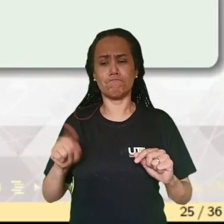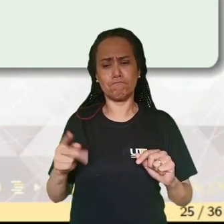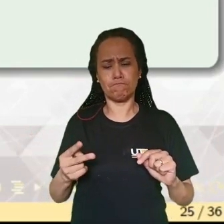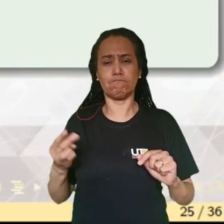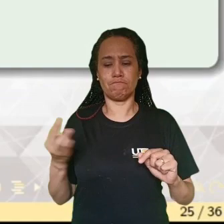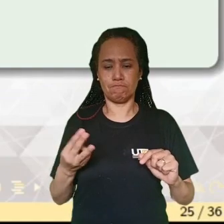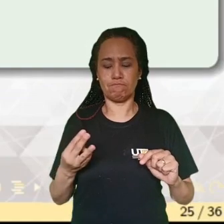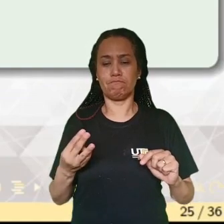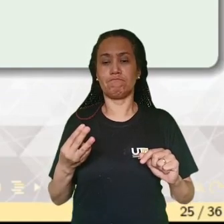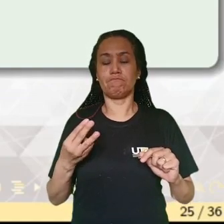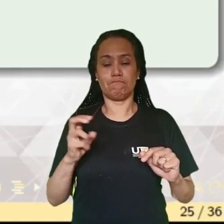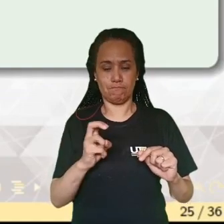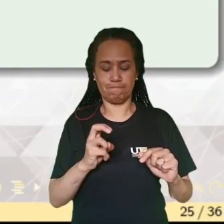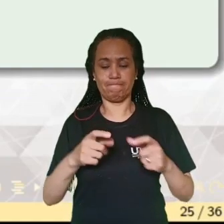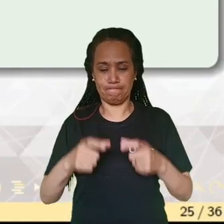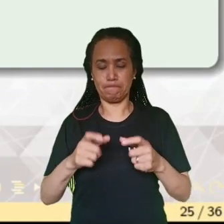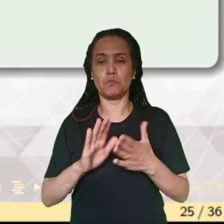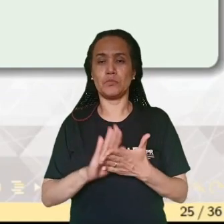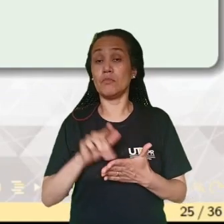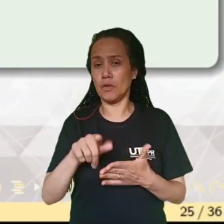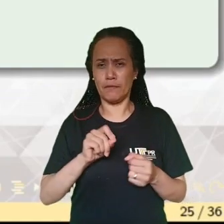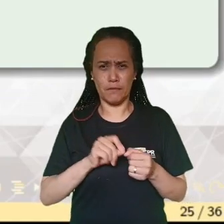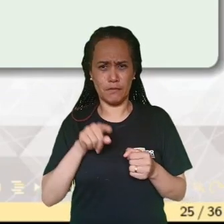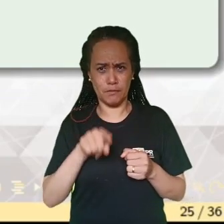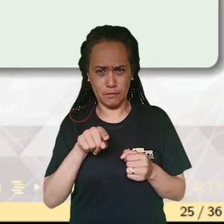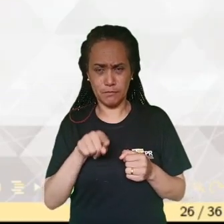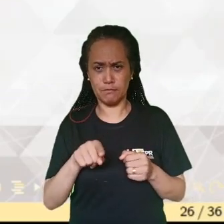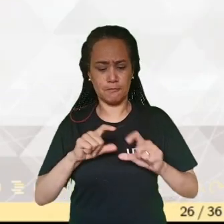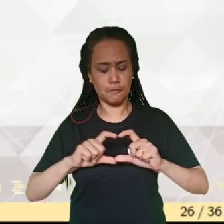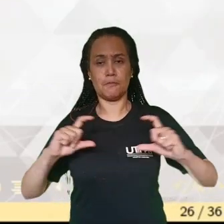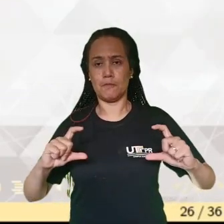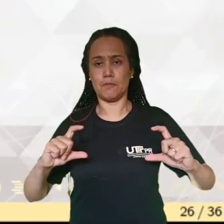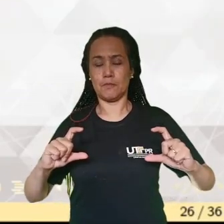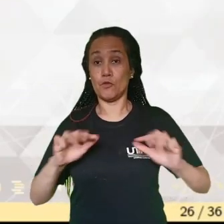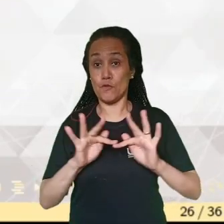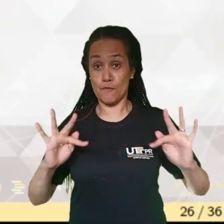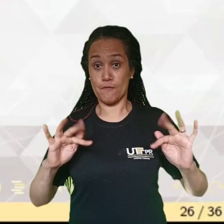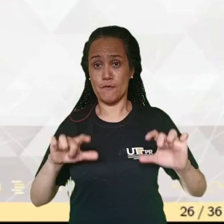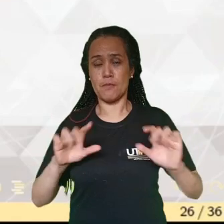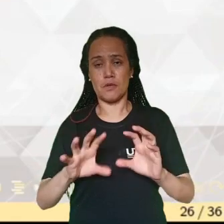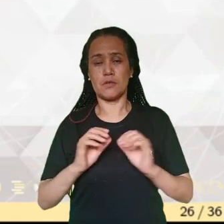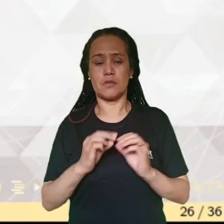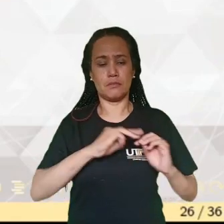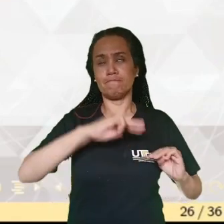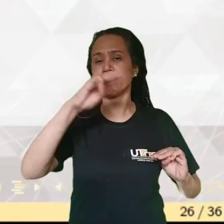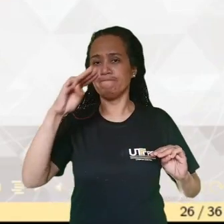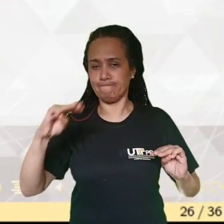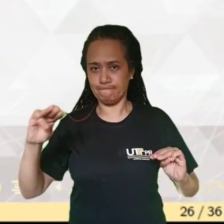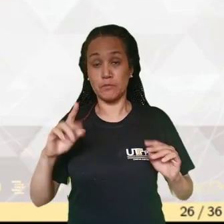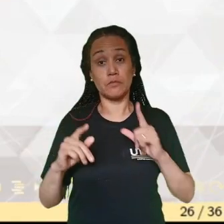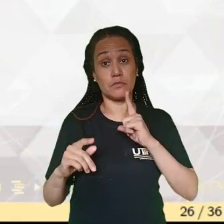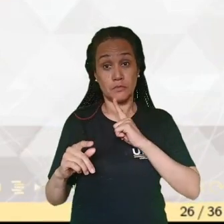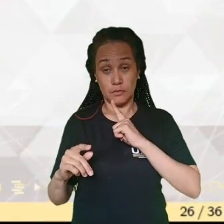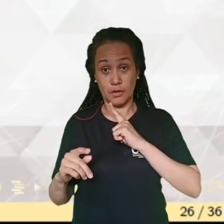terceiro, quarto, quinto. E assim que é feito a forma da mediana. Agora, existe um segundo método, que é um tipo de método